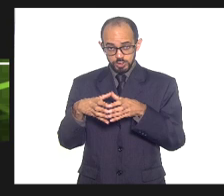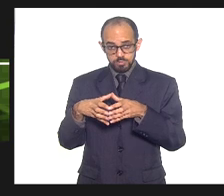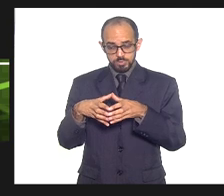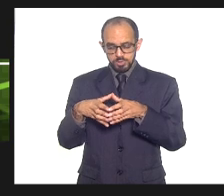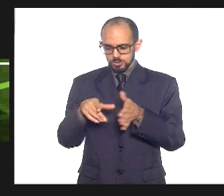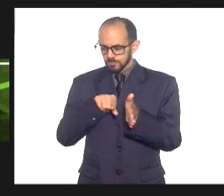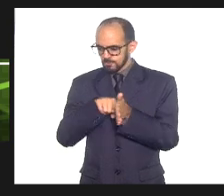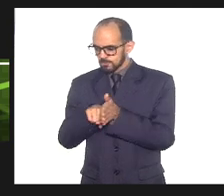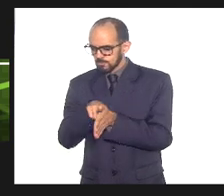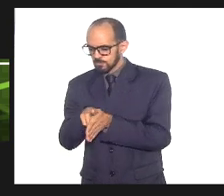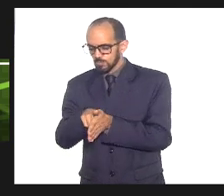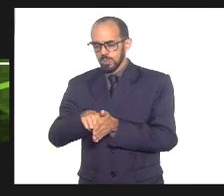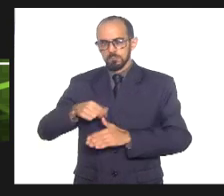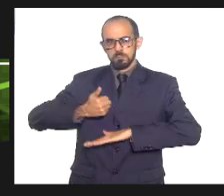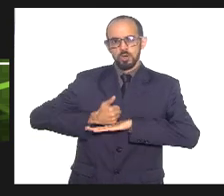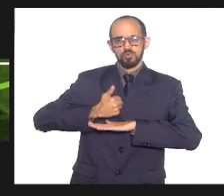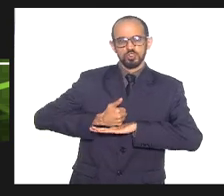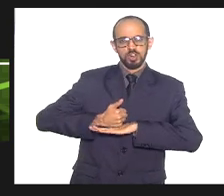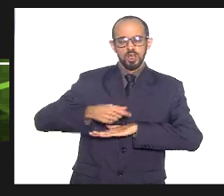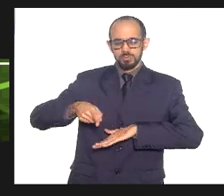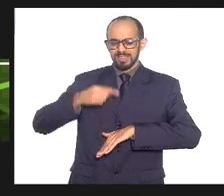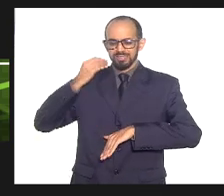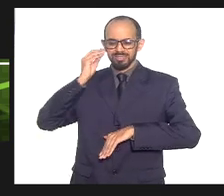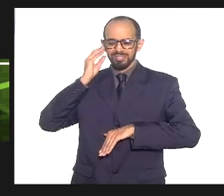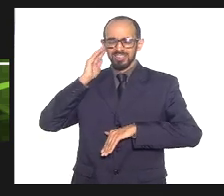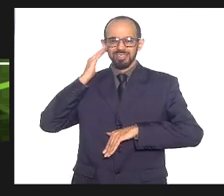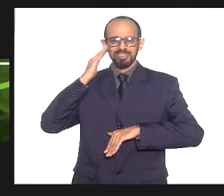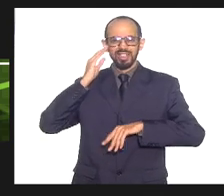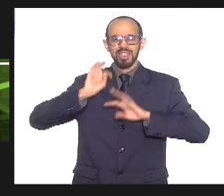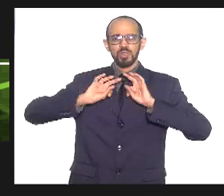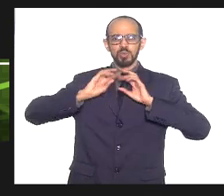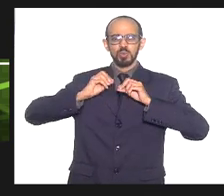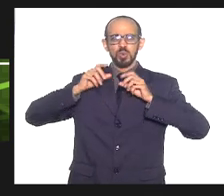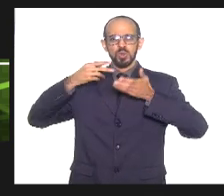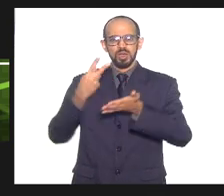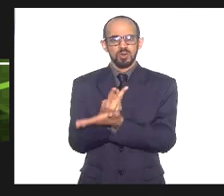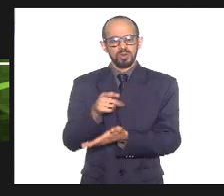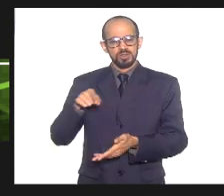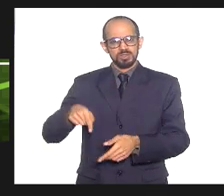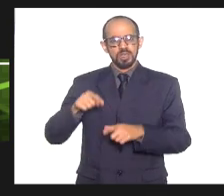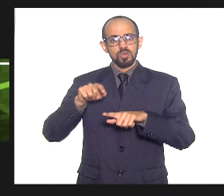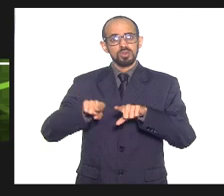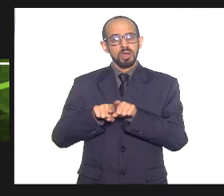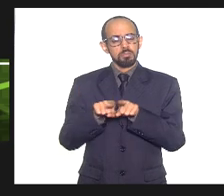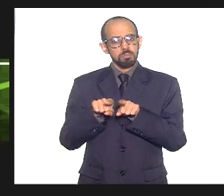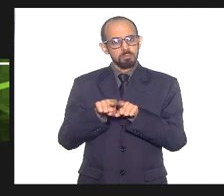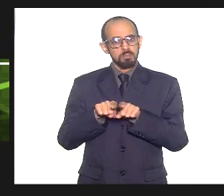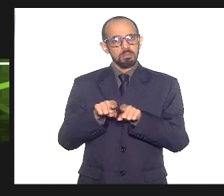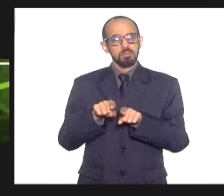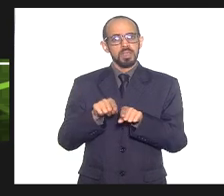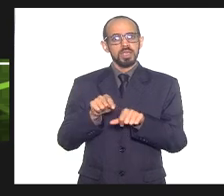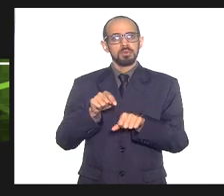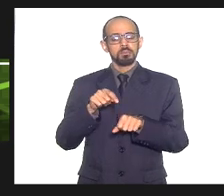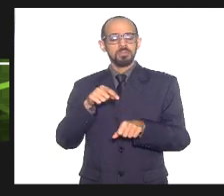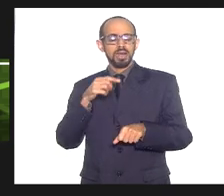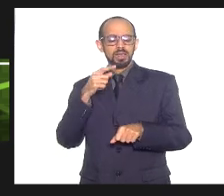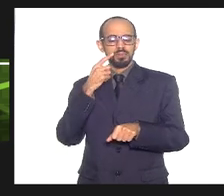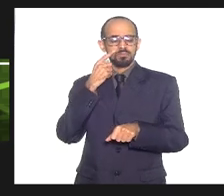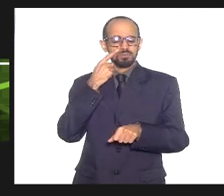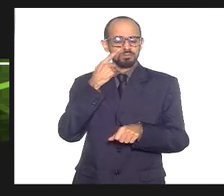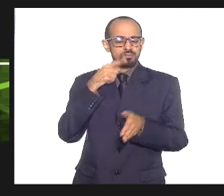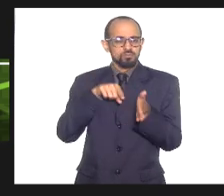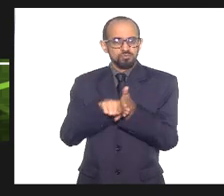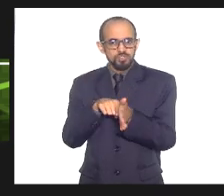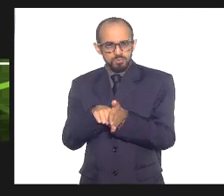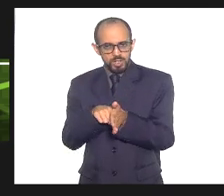entender a totalidade, considerando o fator de abrangência ao campo de Peregrino, deste acidente.